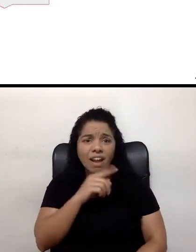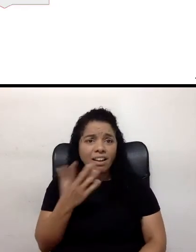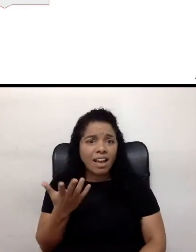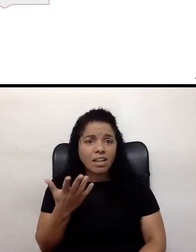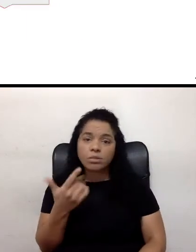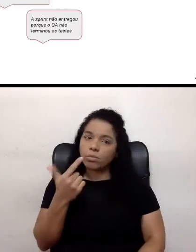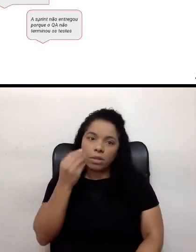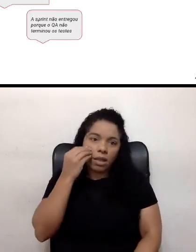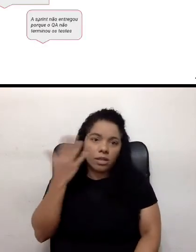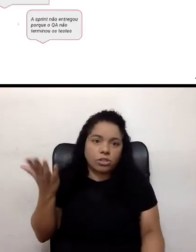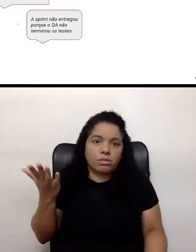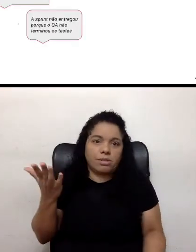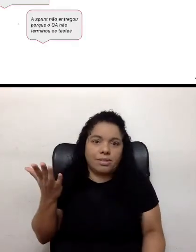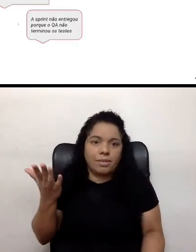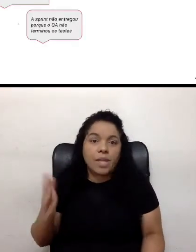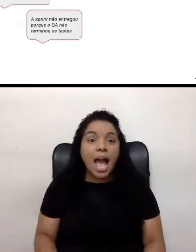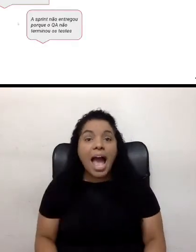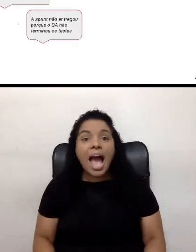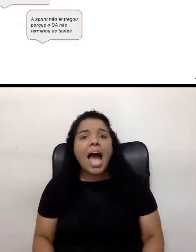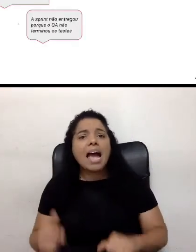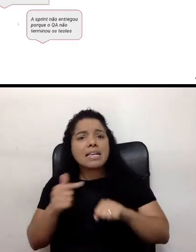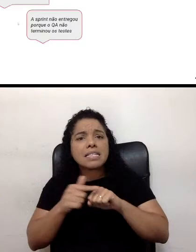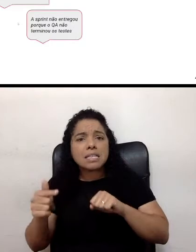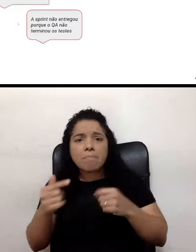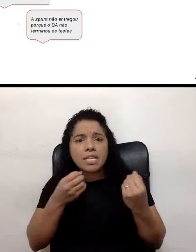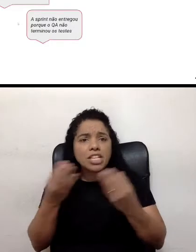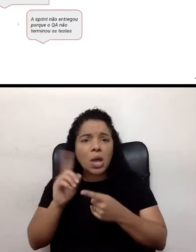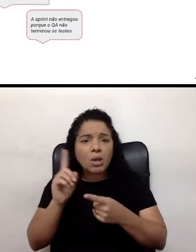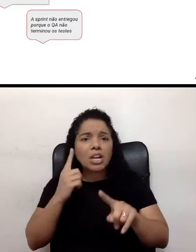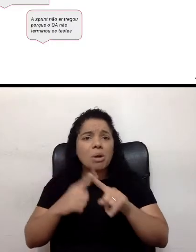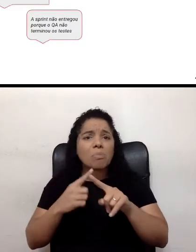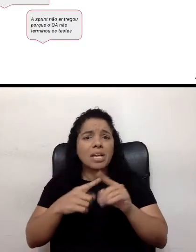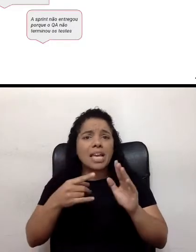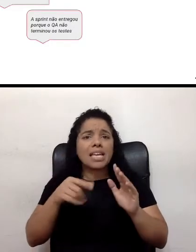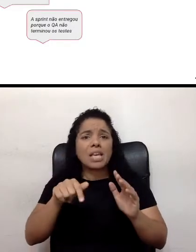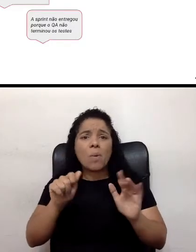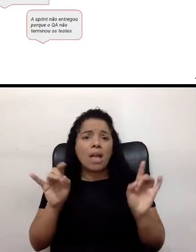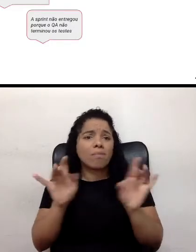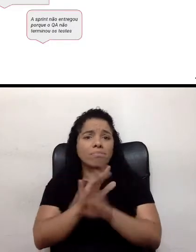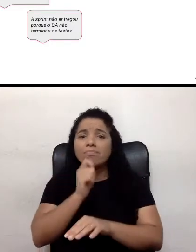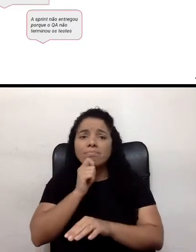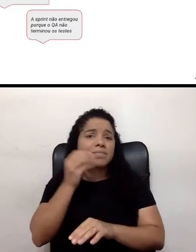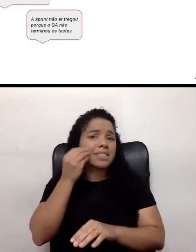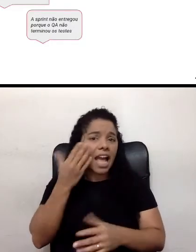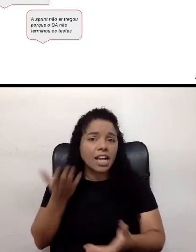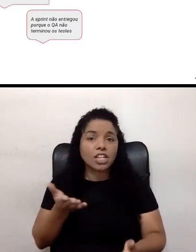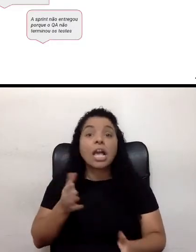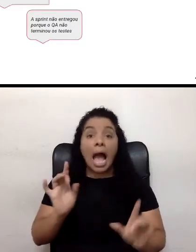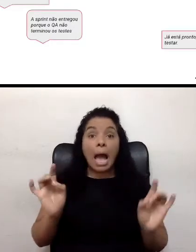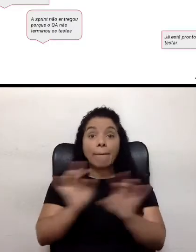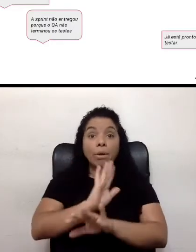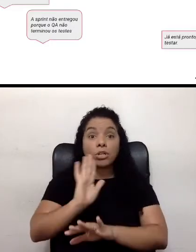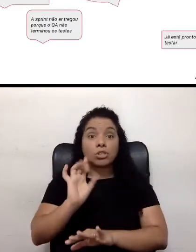teste. Ou o sprint não entregou porque o QA não terminou os testes. Ou já está pronto, só falta